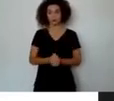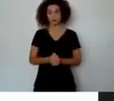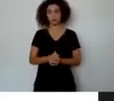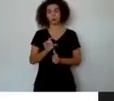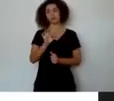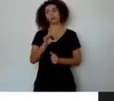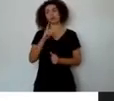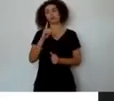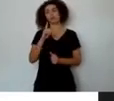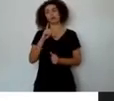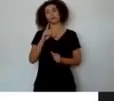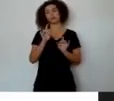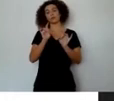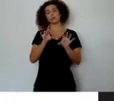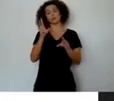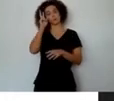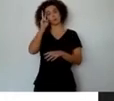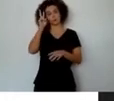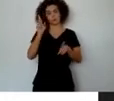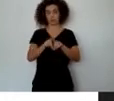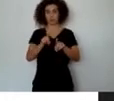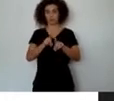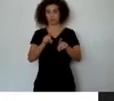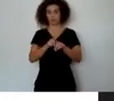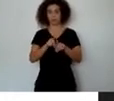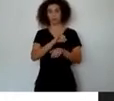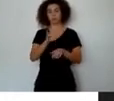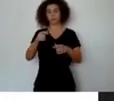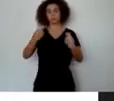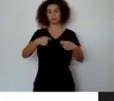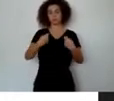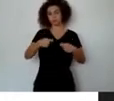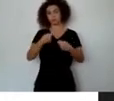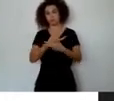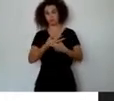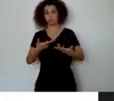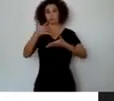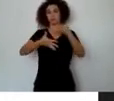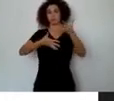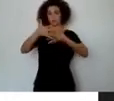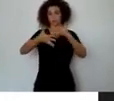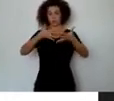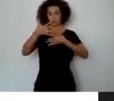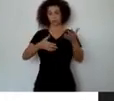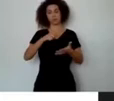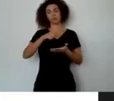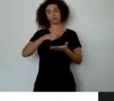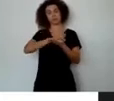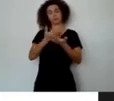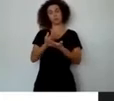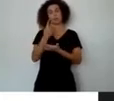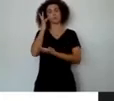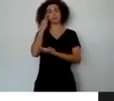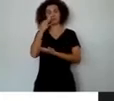Tabata, só para lembrar, quem tiver, né, assim, a necessidade de Libras, a Tabata está